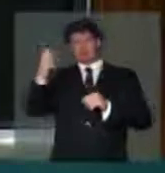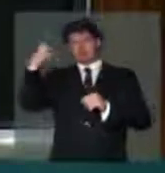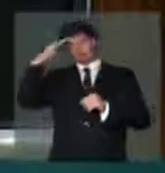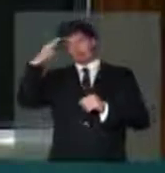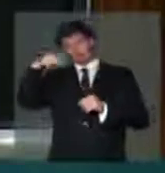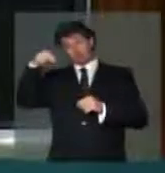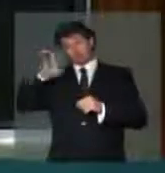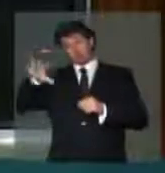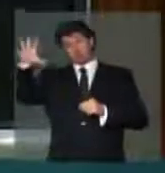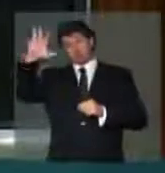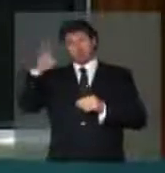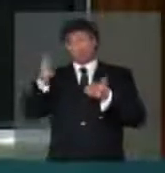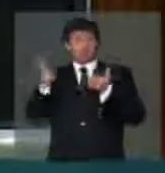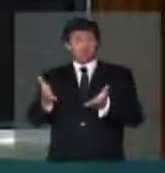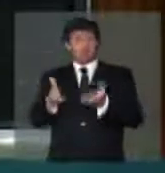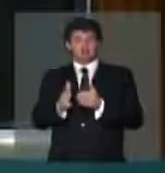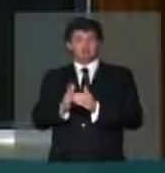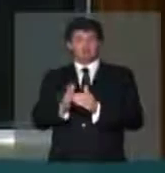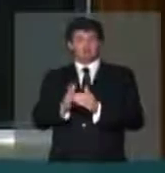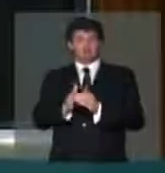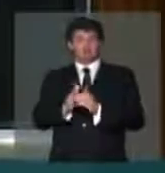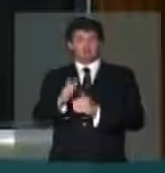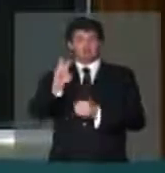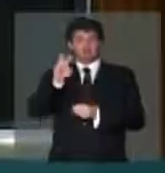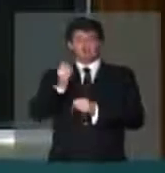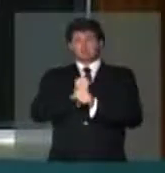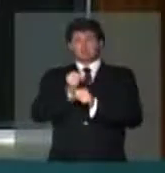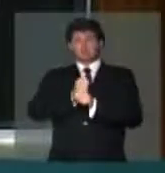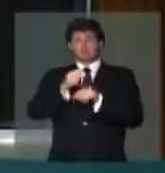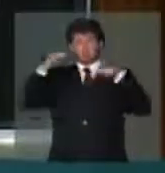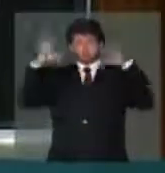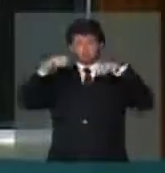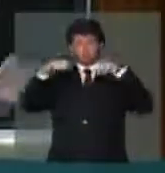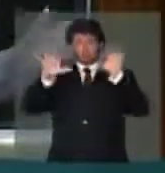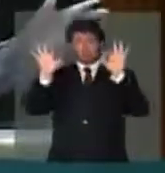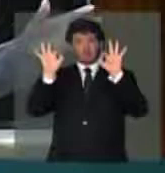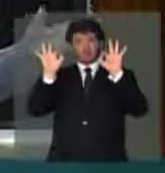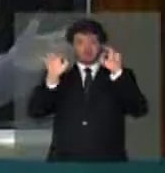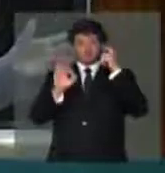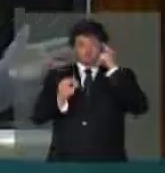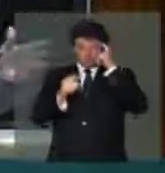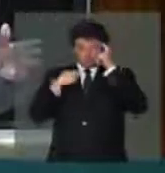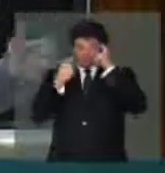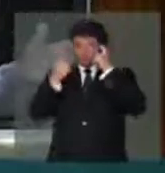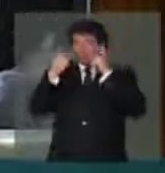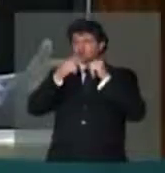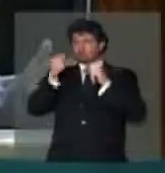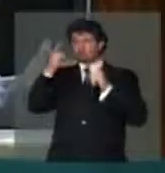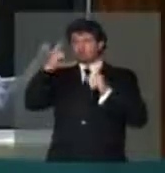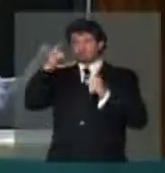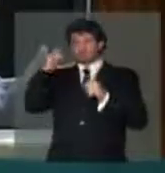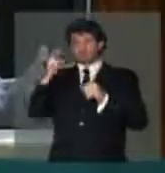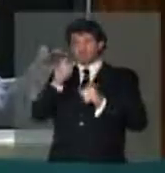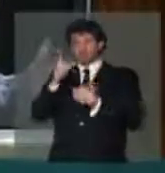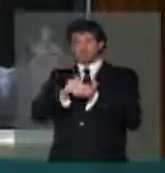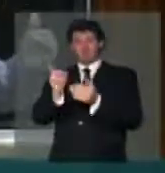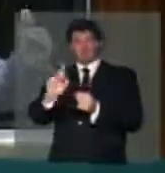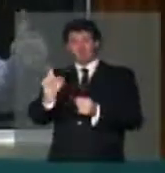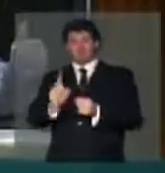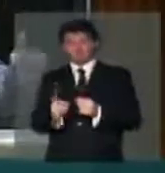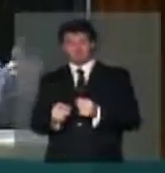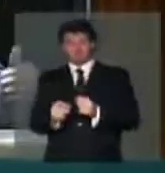do Nordeste brasileiro, é essa, que tem 5 anos que não chove. Eu falei aqui outro dia e alguém achou que não era